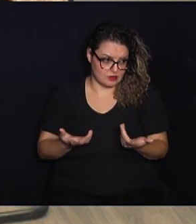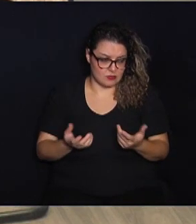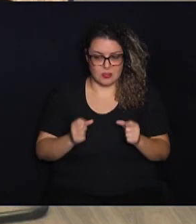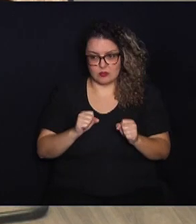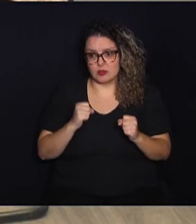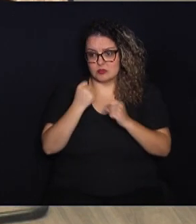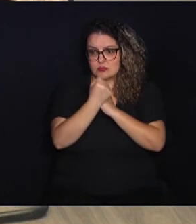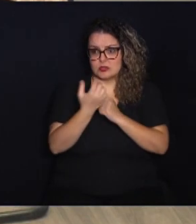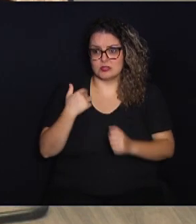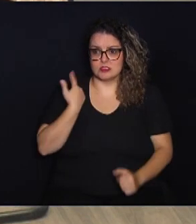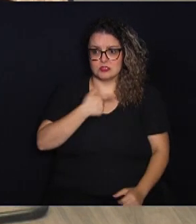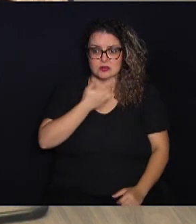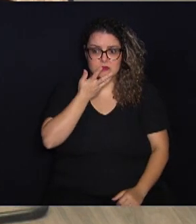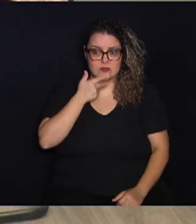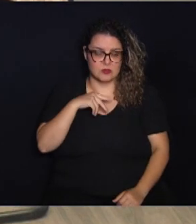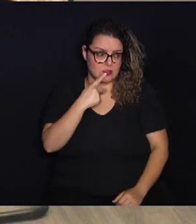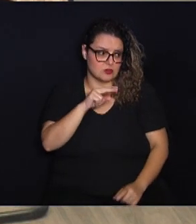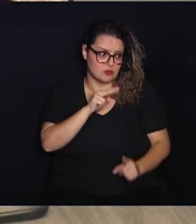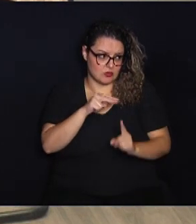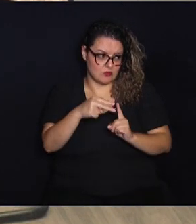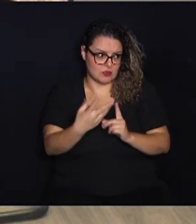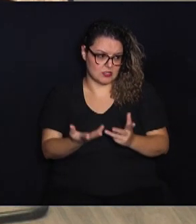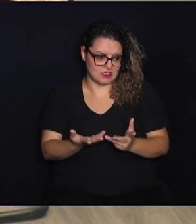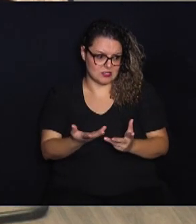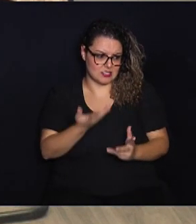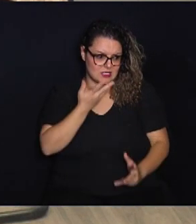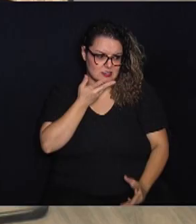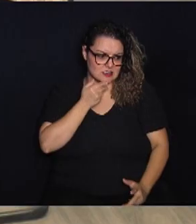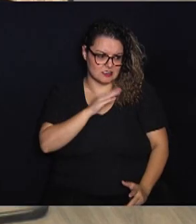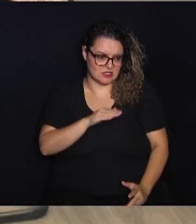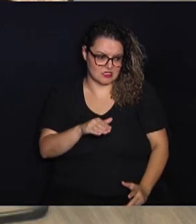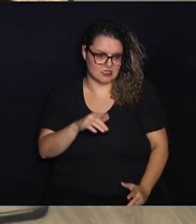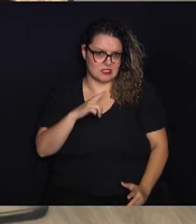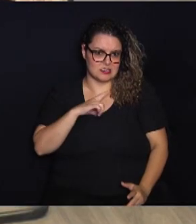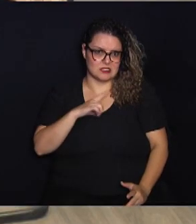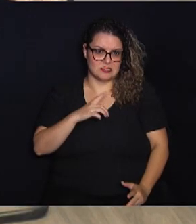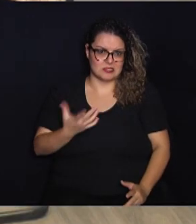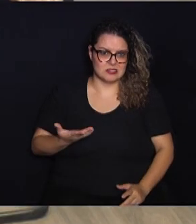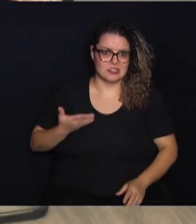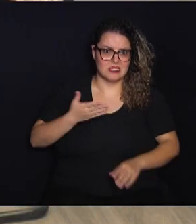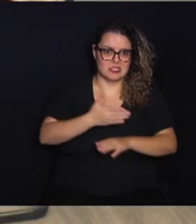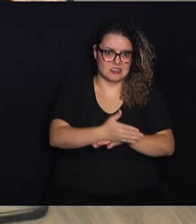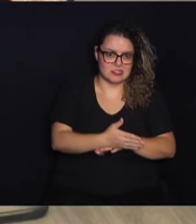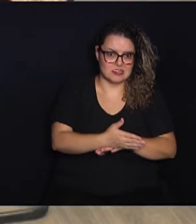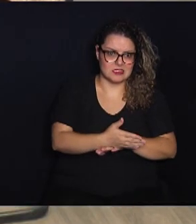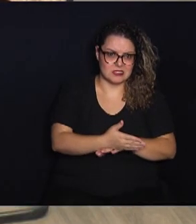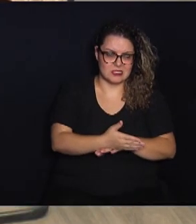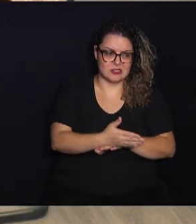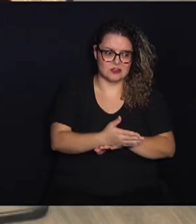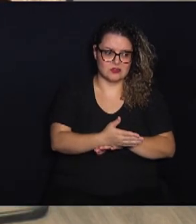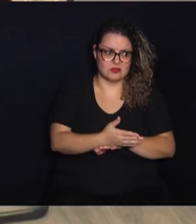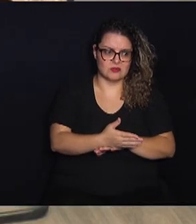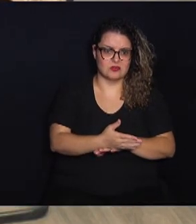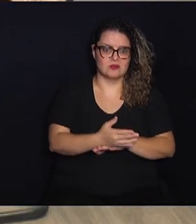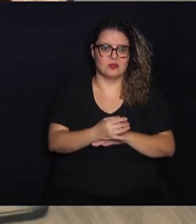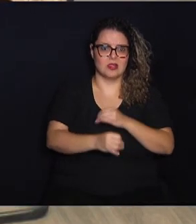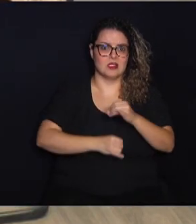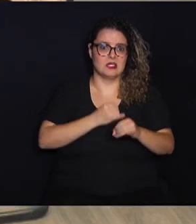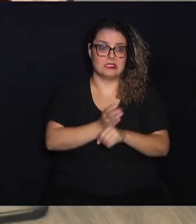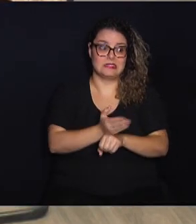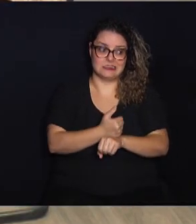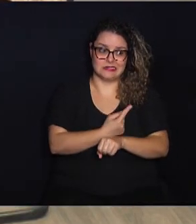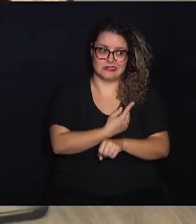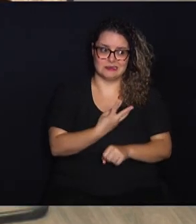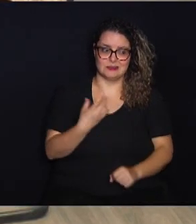as nossas crianças. No seu ponto de vista, essas crianças que têm acesso à internet, né, antes dos 13 anos,